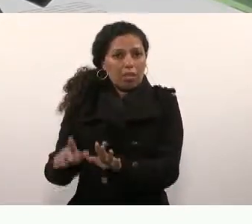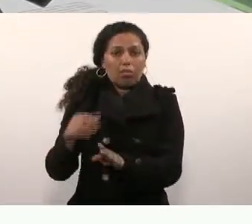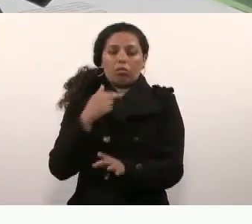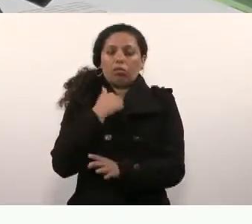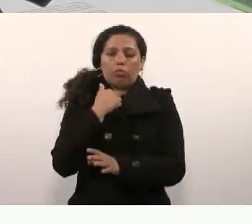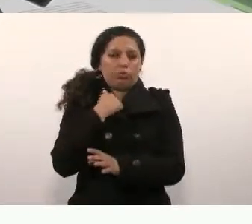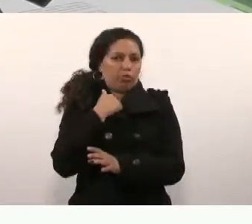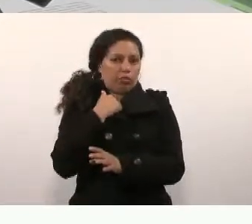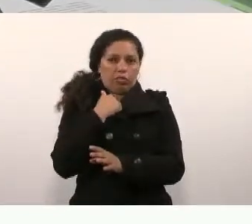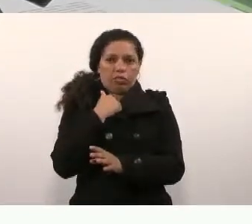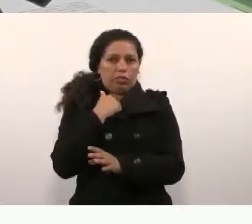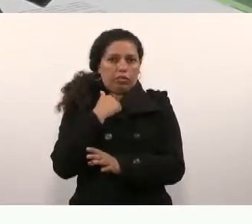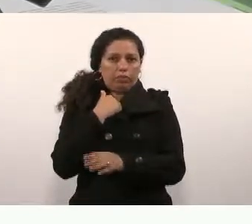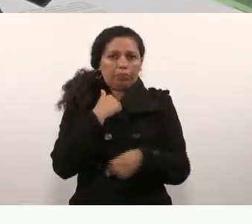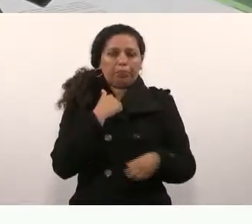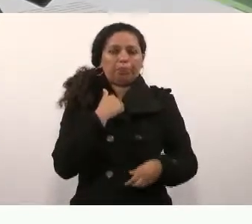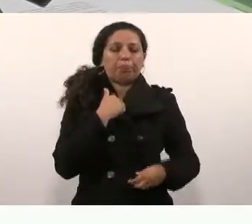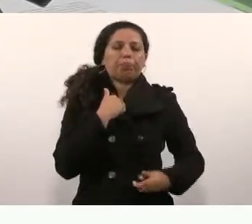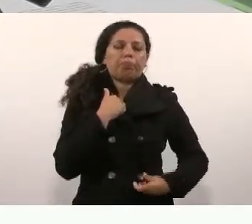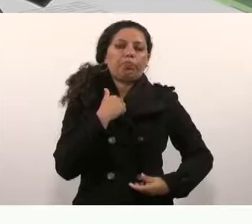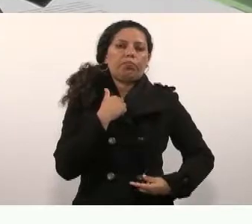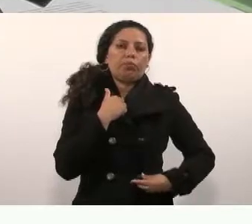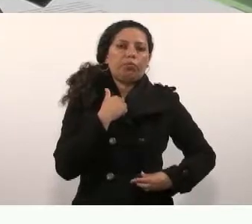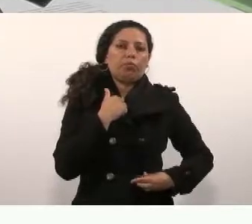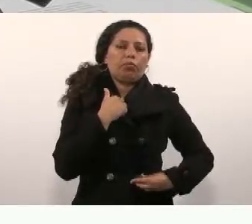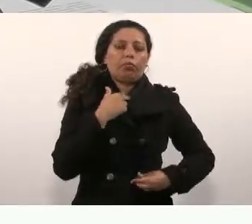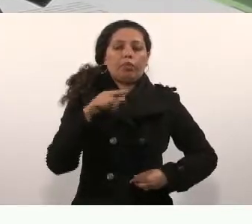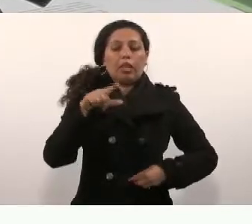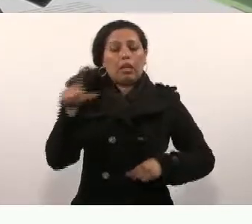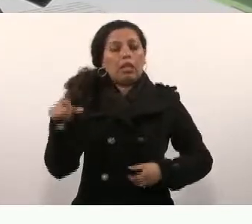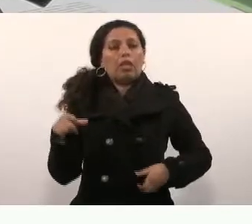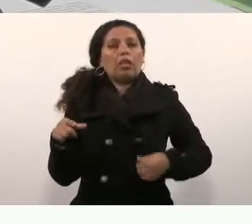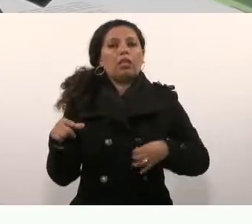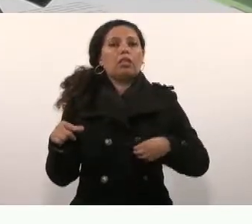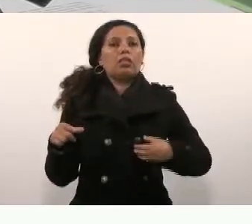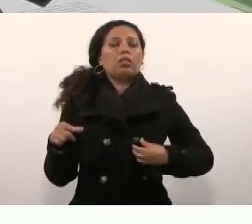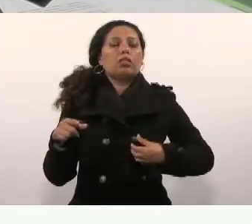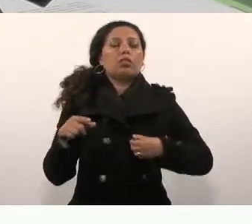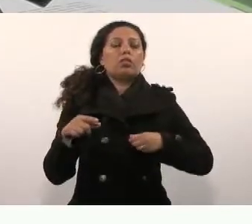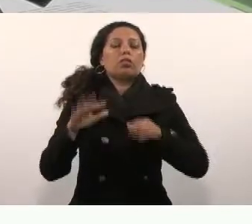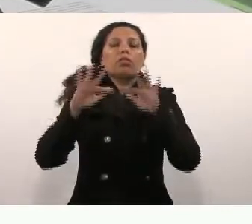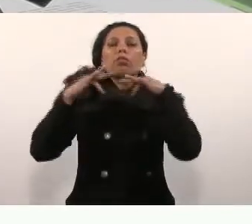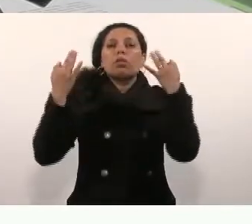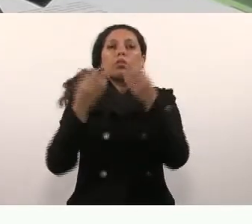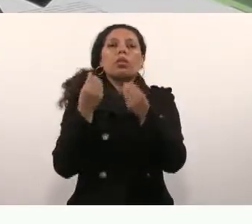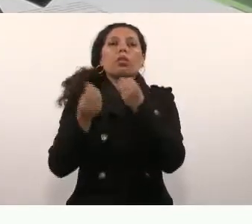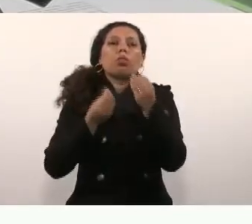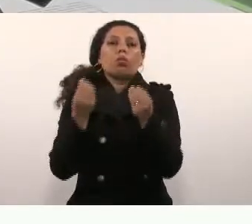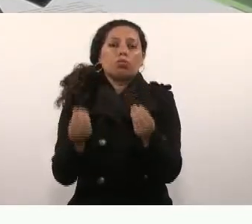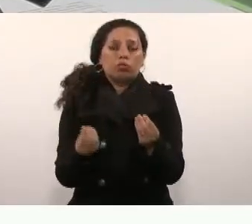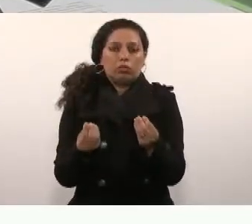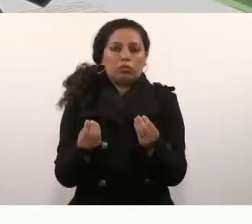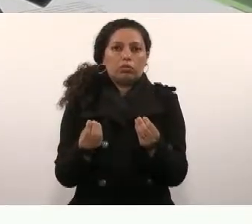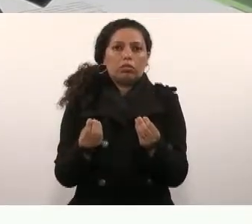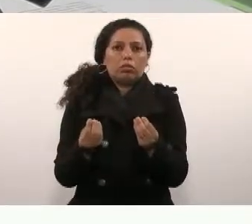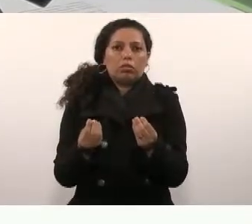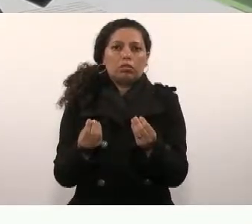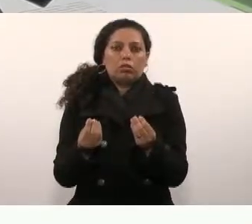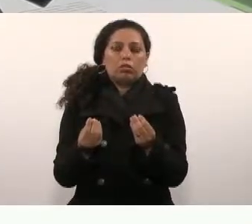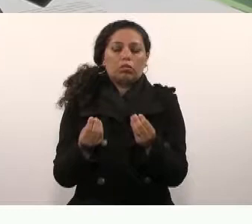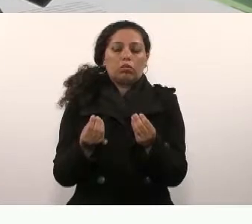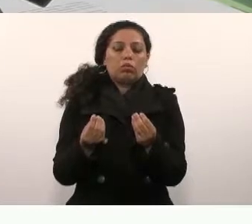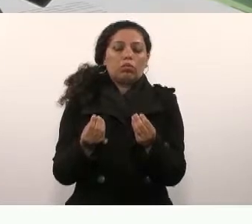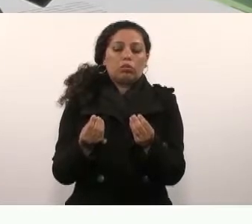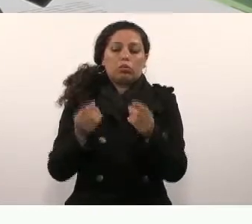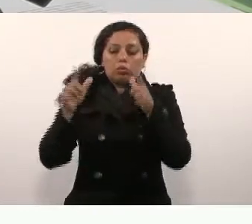permanecer ali de maneira tranquila, né? Passaram a ser vítimas. As famílias continuaram nessa área da fazenda, que foi apontada pelo governo do estado